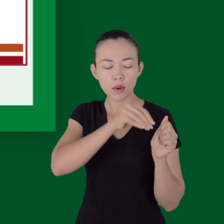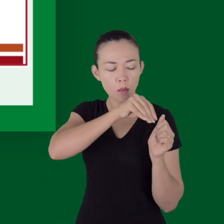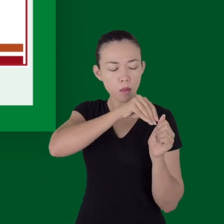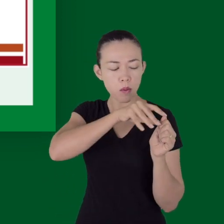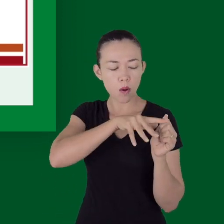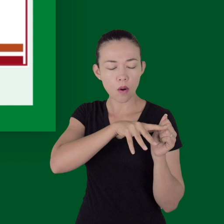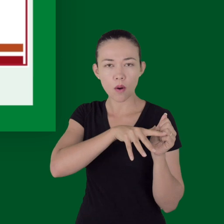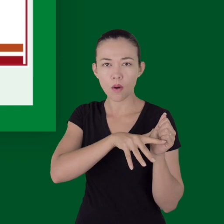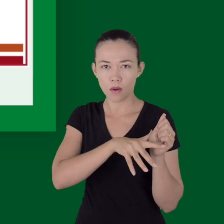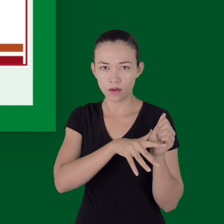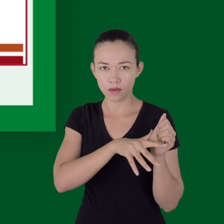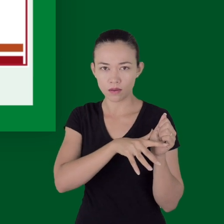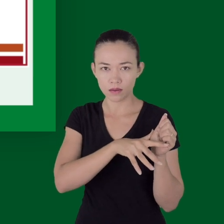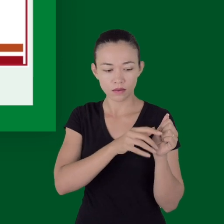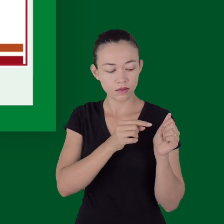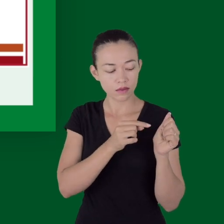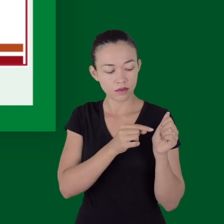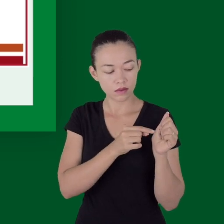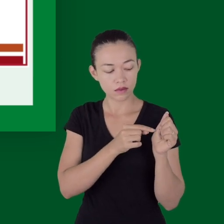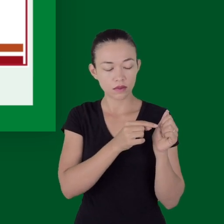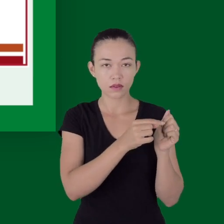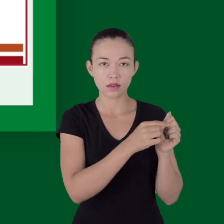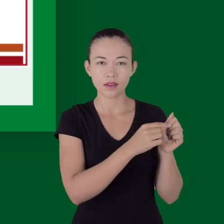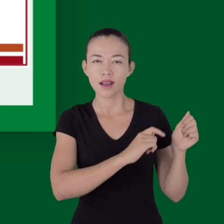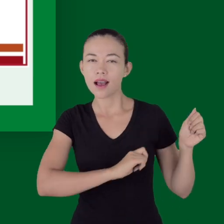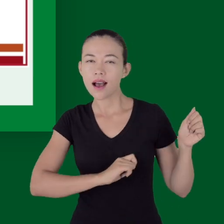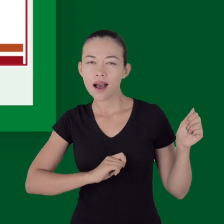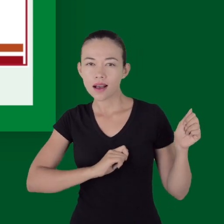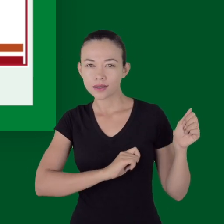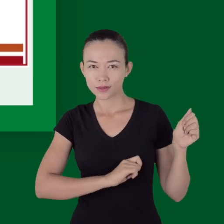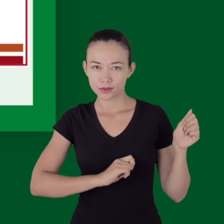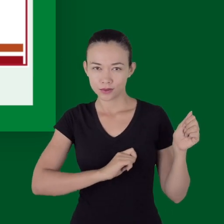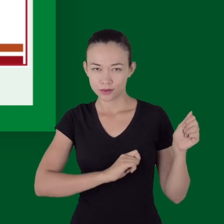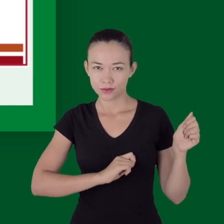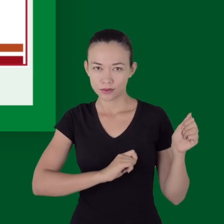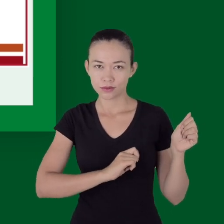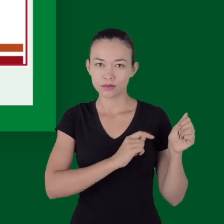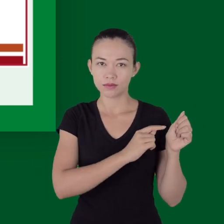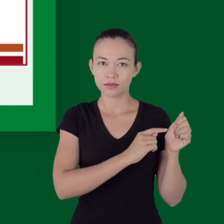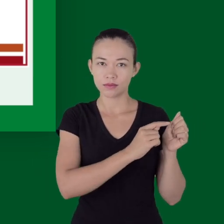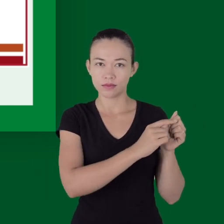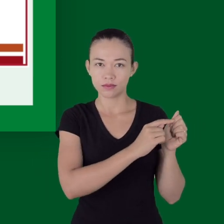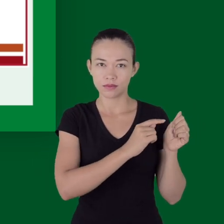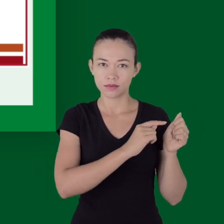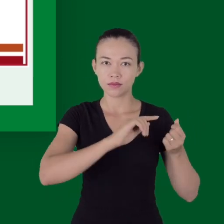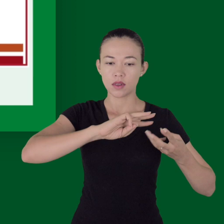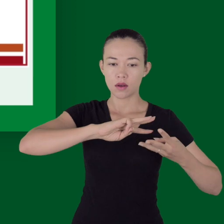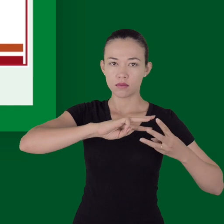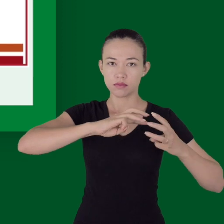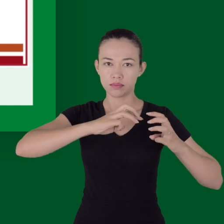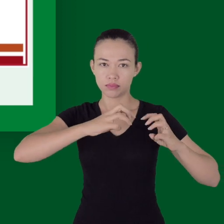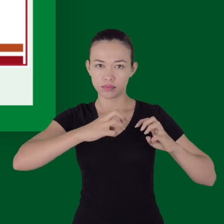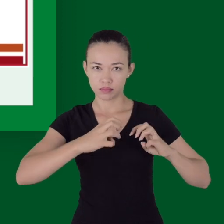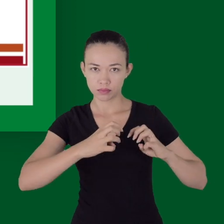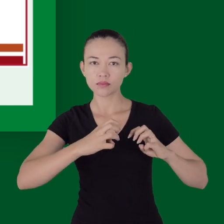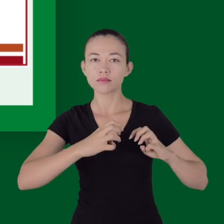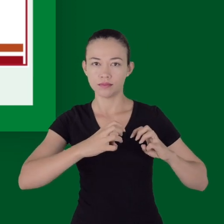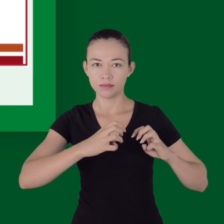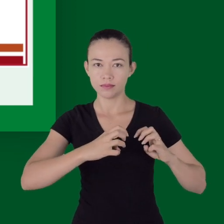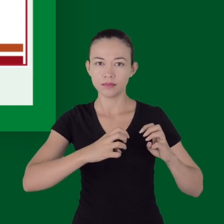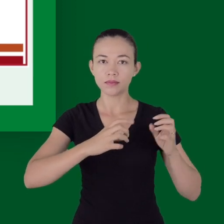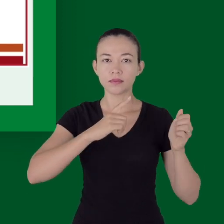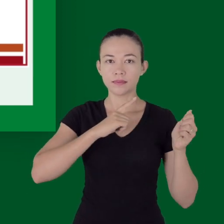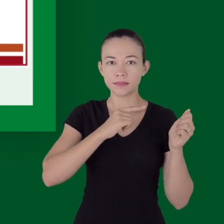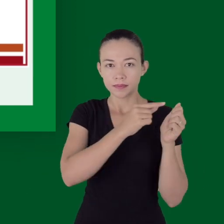coração, ocorrendo a despolarização dos átrios e a transmissão do impulso elétrico para o